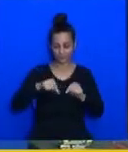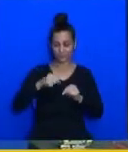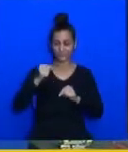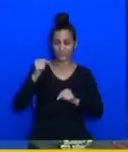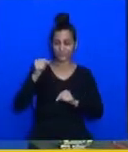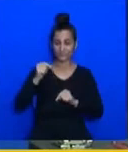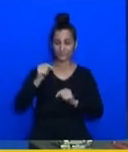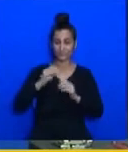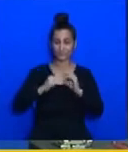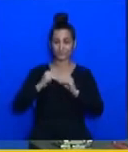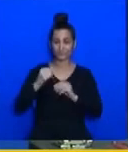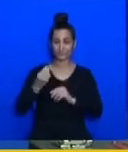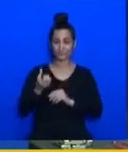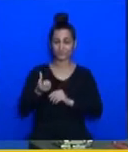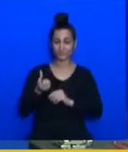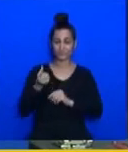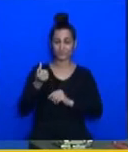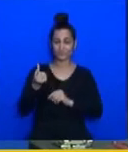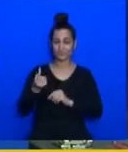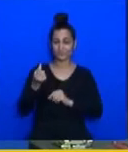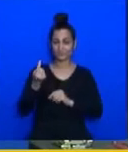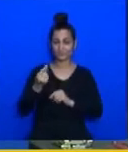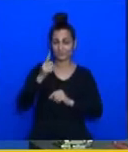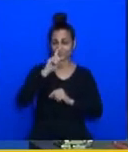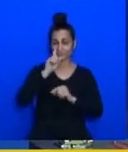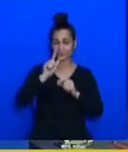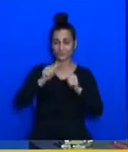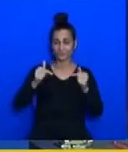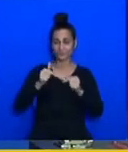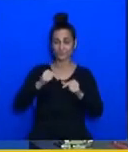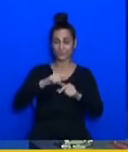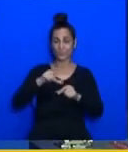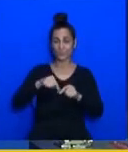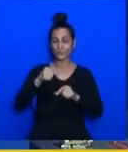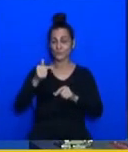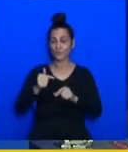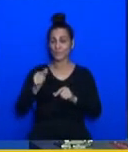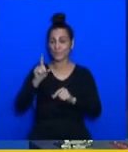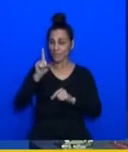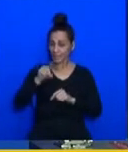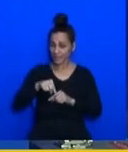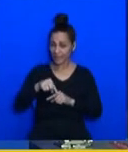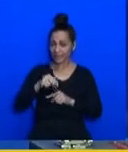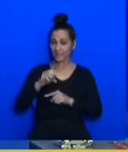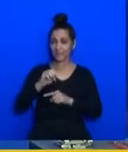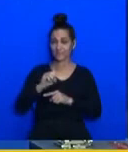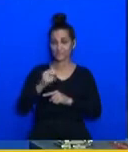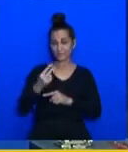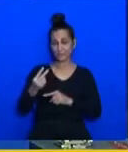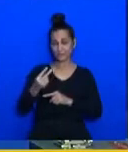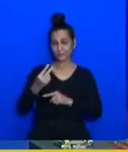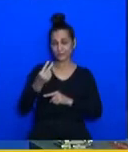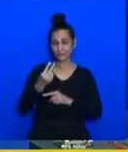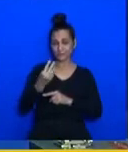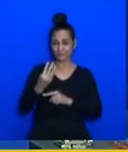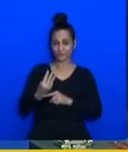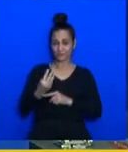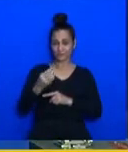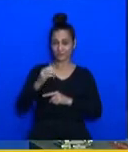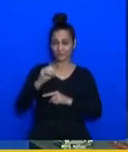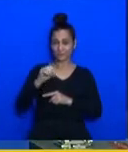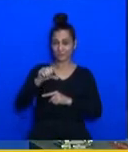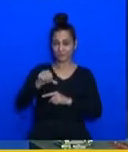sorteadas no concurso 661 do dia de sorte. As 7 dezenas sorteadas foram 02,